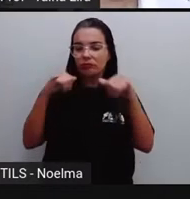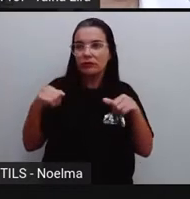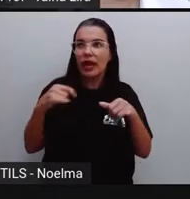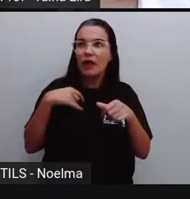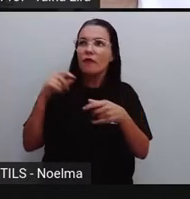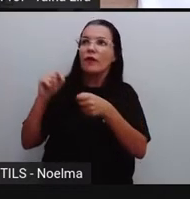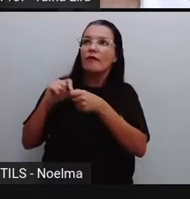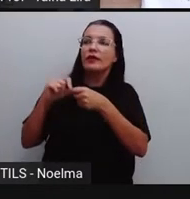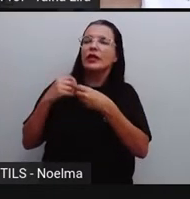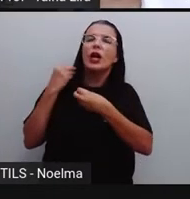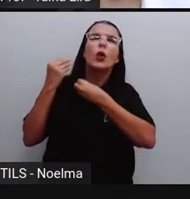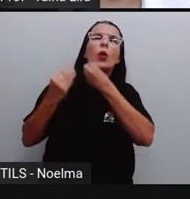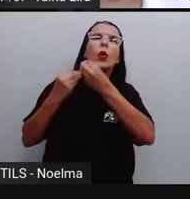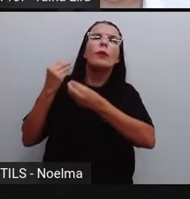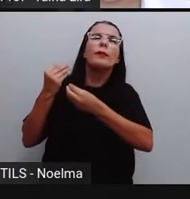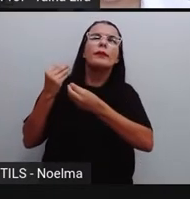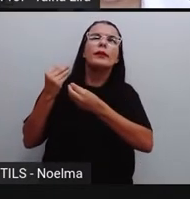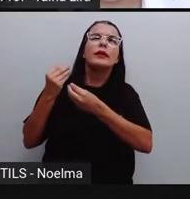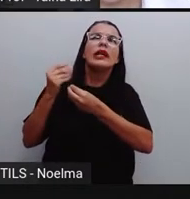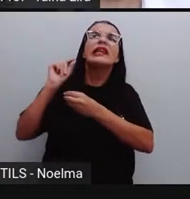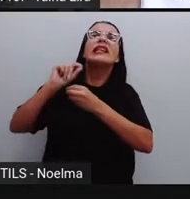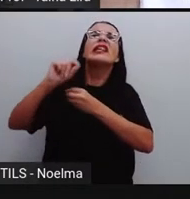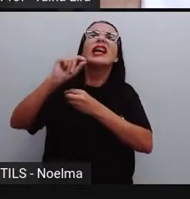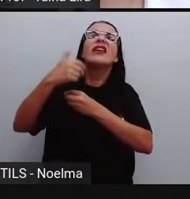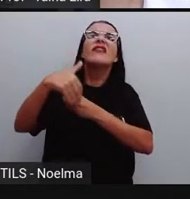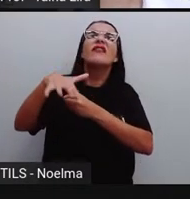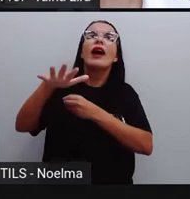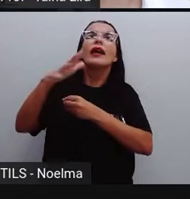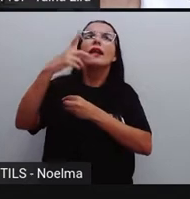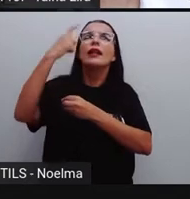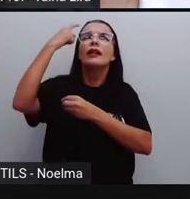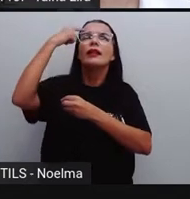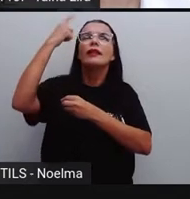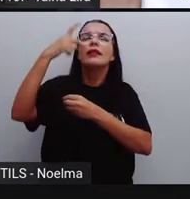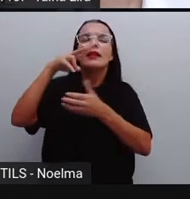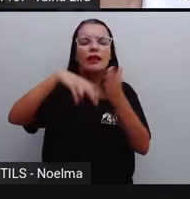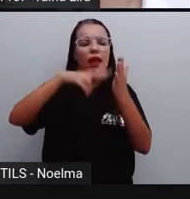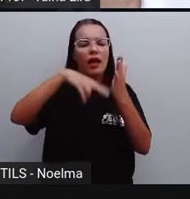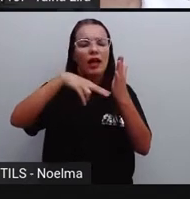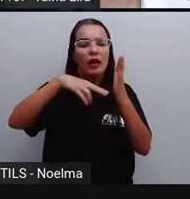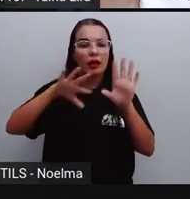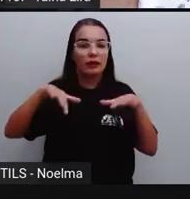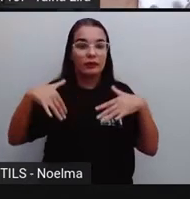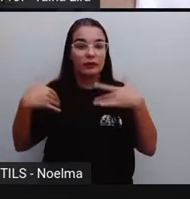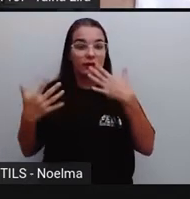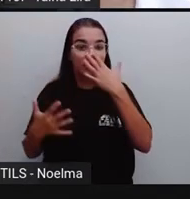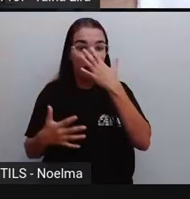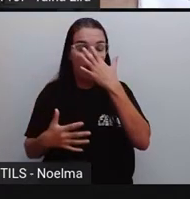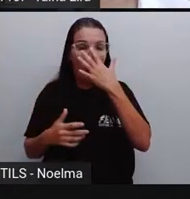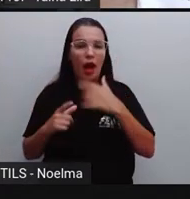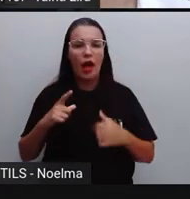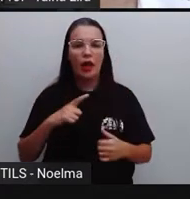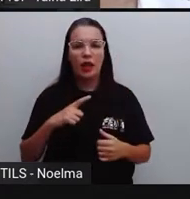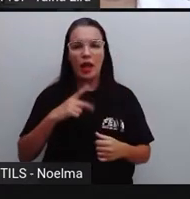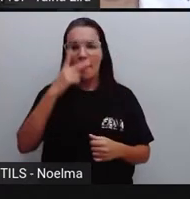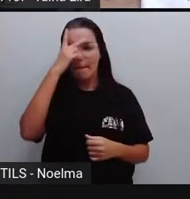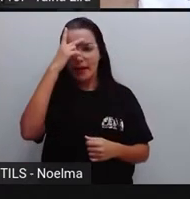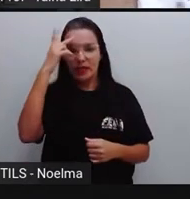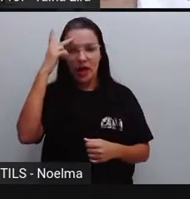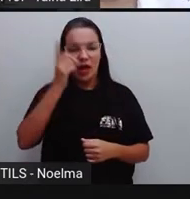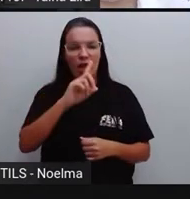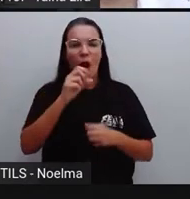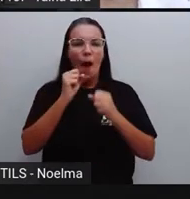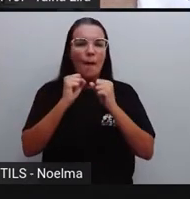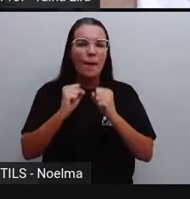cartaz publicitário e eu vou fazer para quem? Lembra que a Pro falou que tem pessoas que não podem consumir